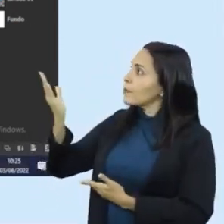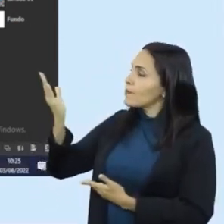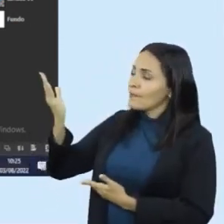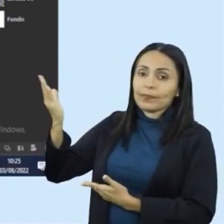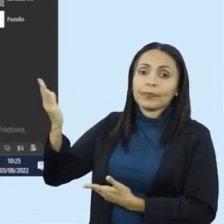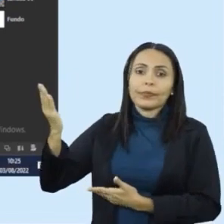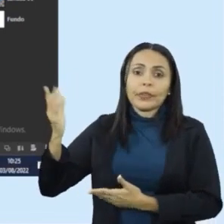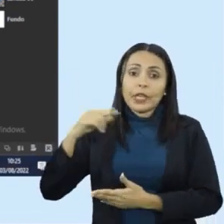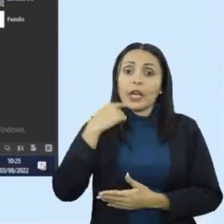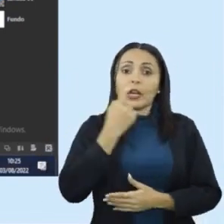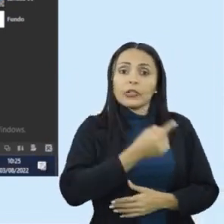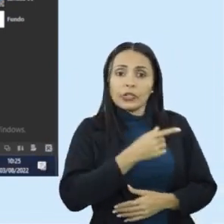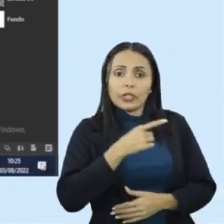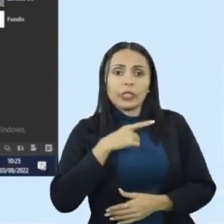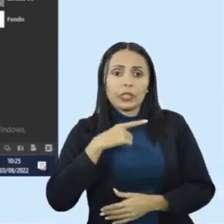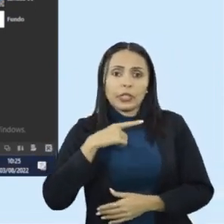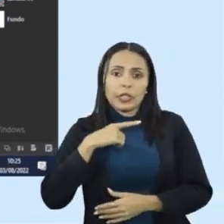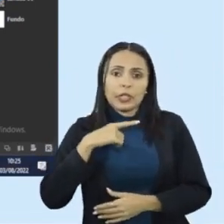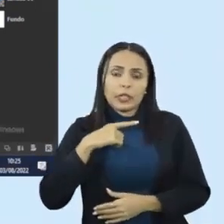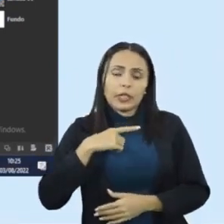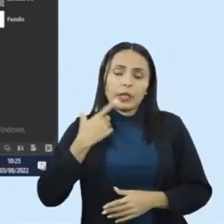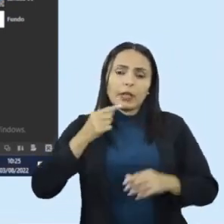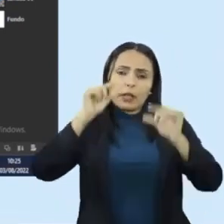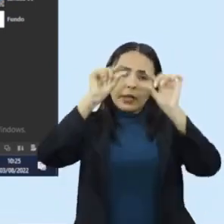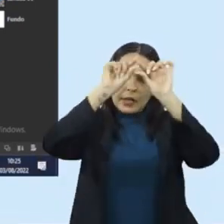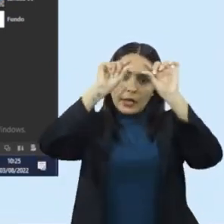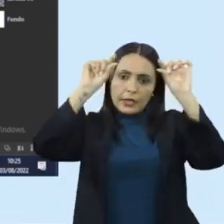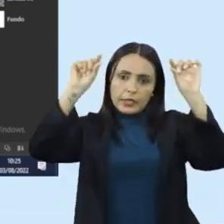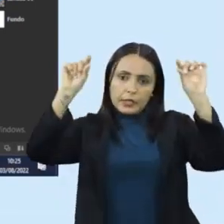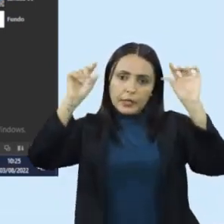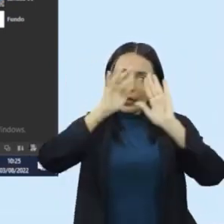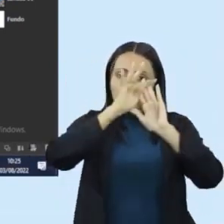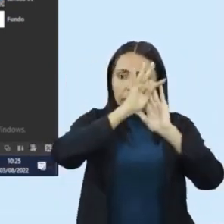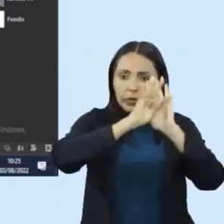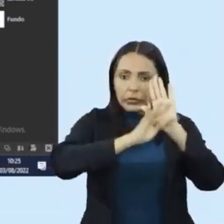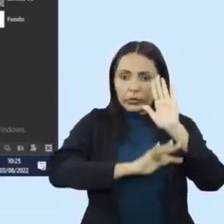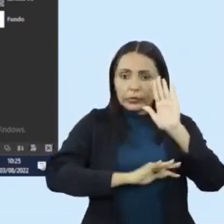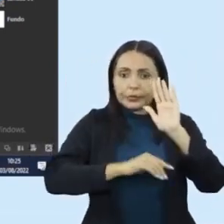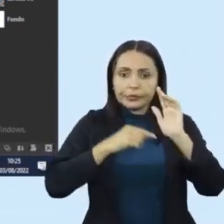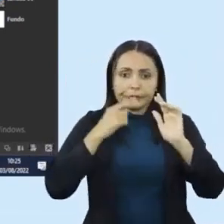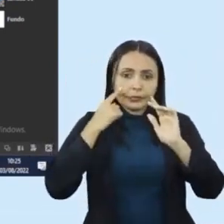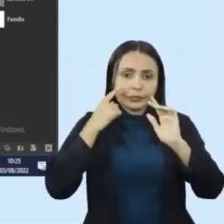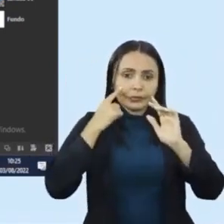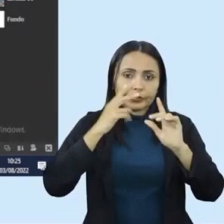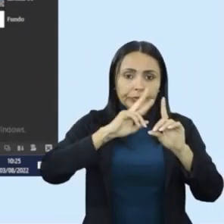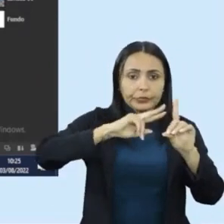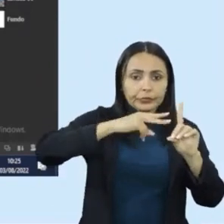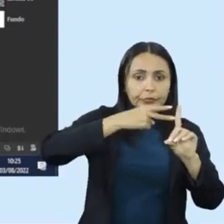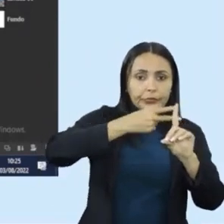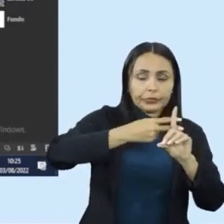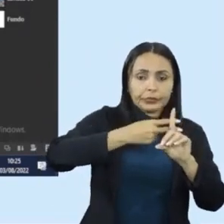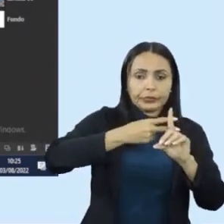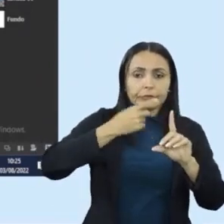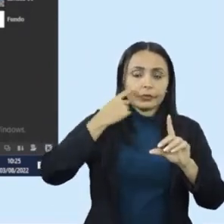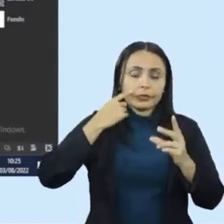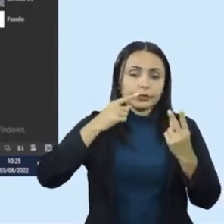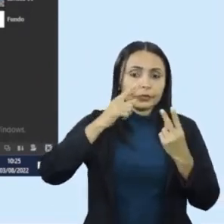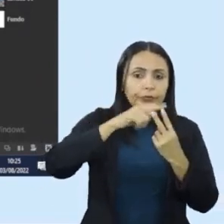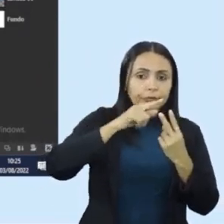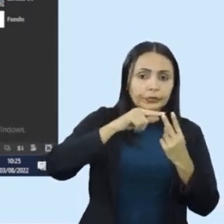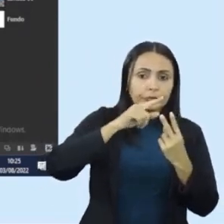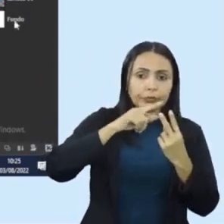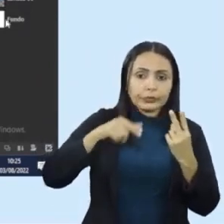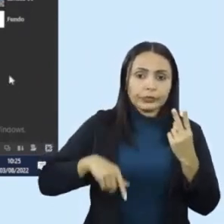de diálogos, a gente tem tanto ali como lá em cima no menu textual, como você vê aqui, duplicar a camada. Todos os